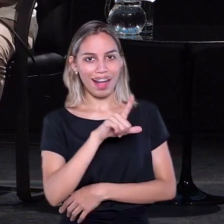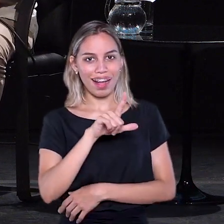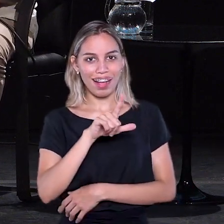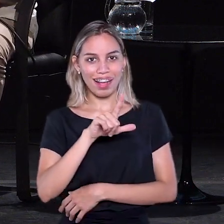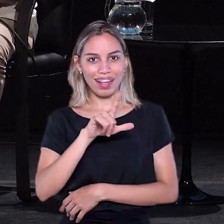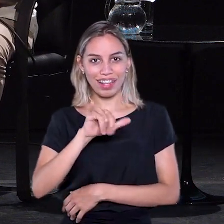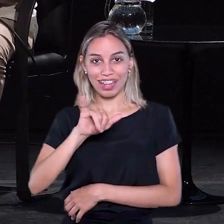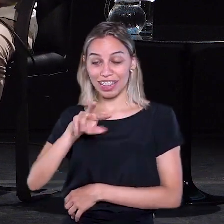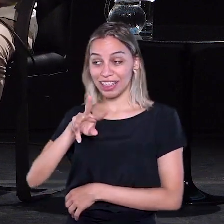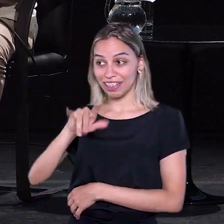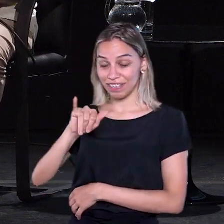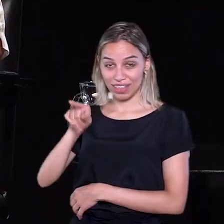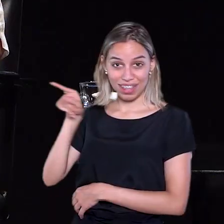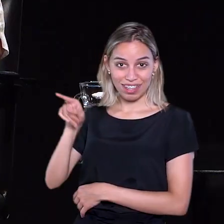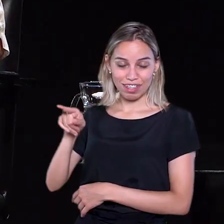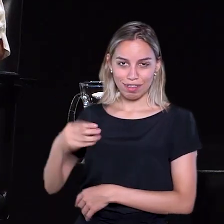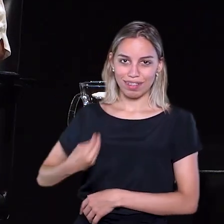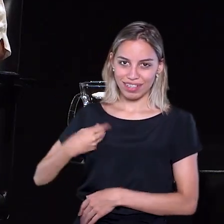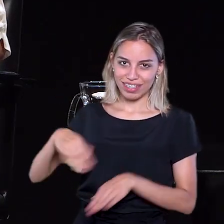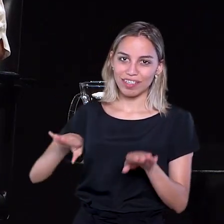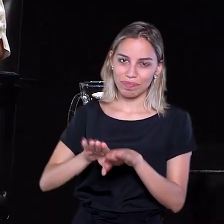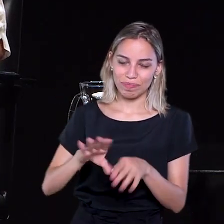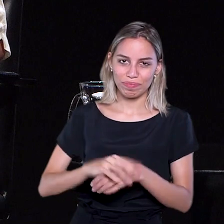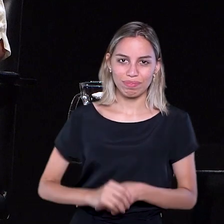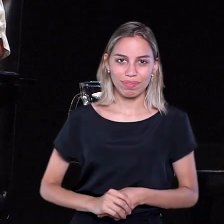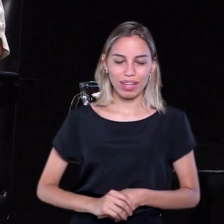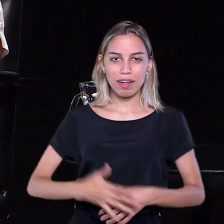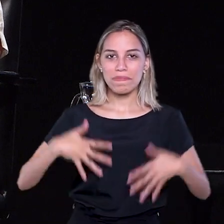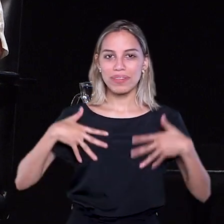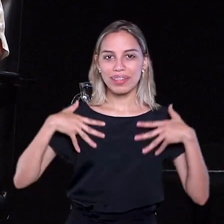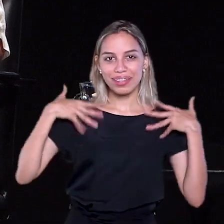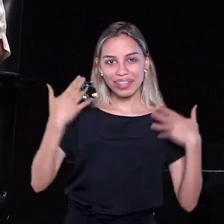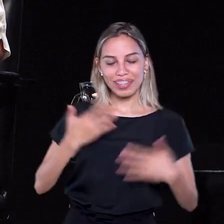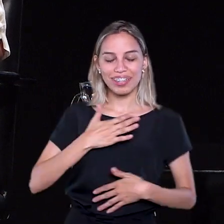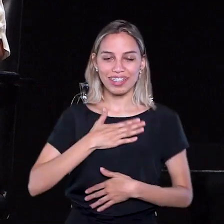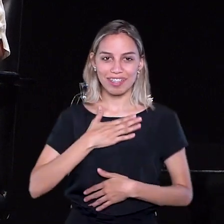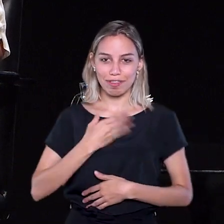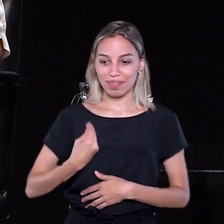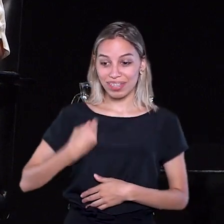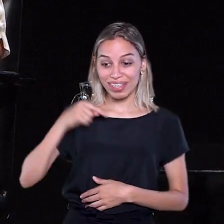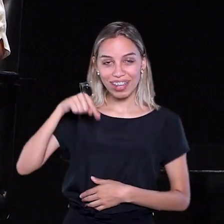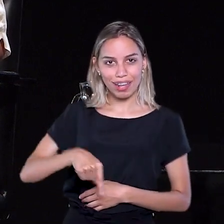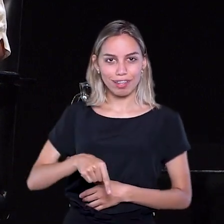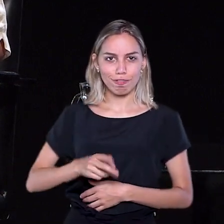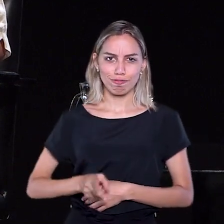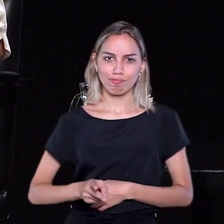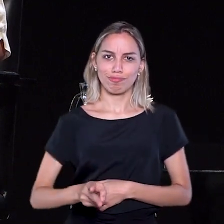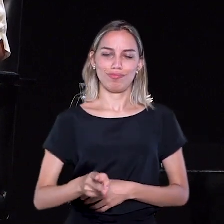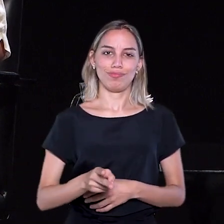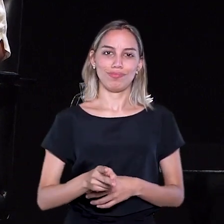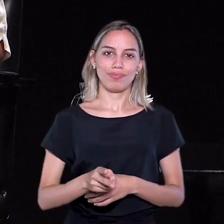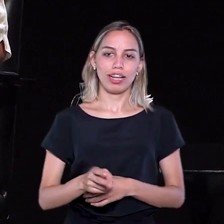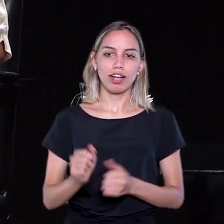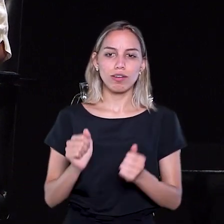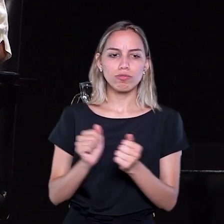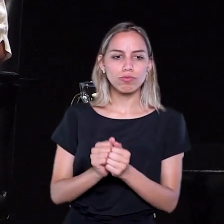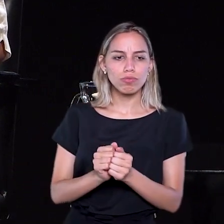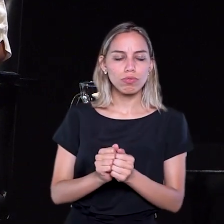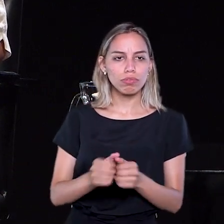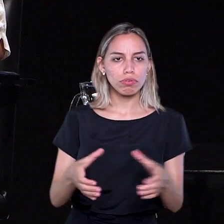Lívia Santana. Para mim é uma alegria dar sequência a essa curadoria, na qual eu, junto